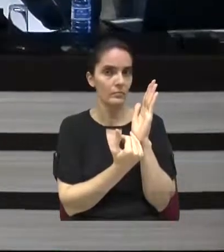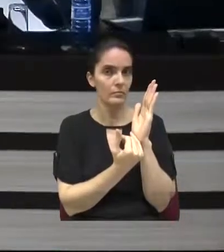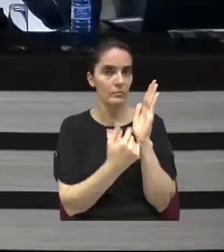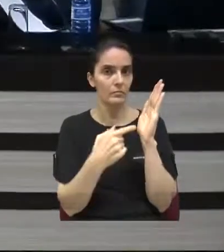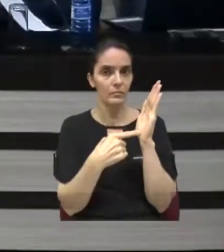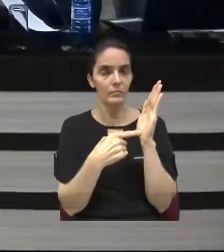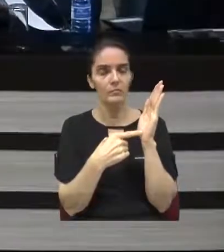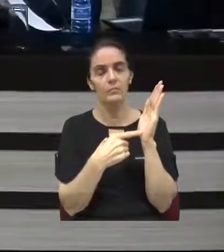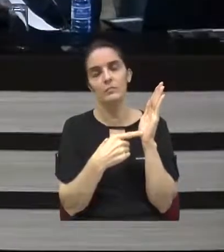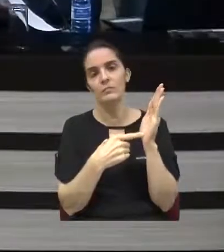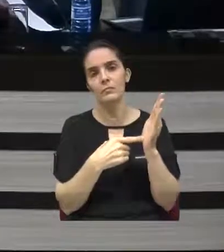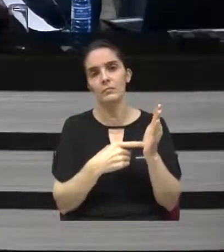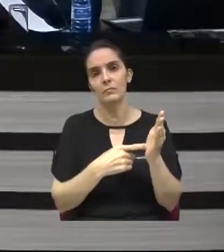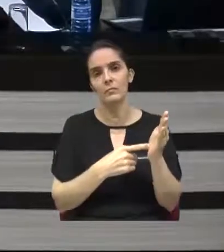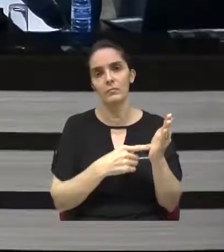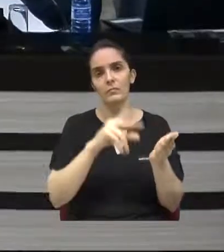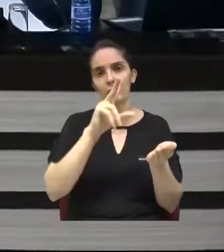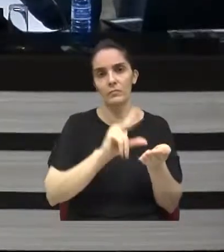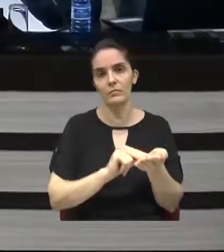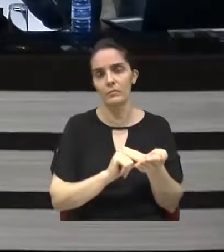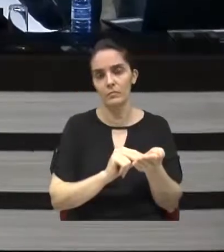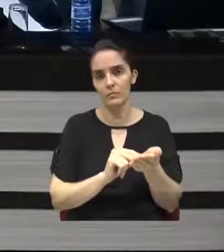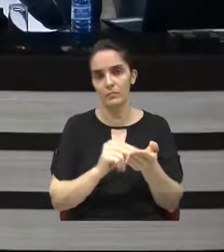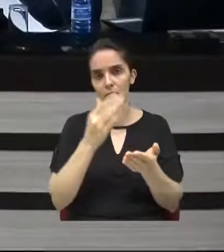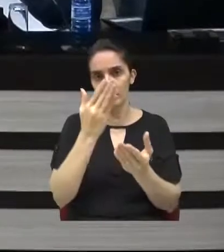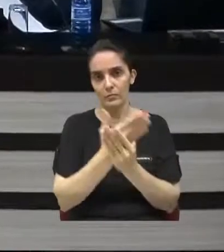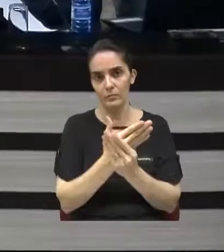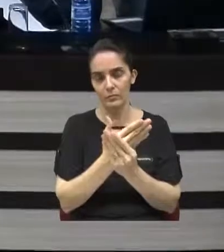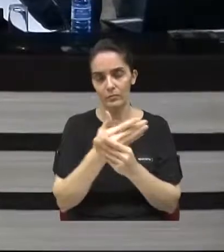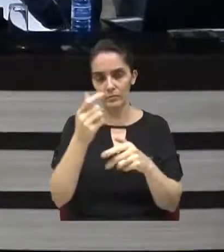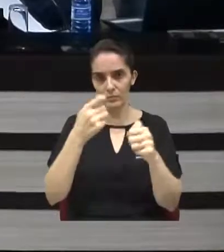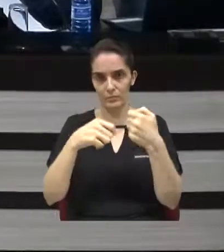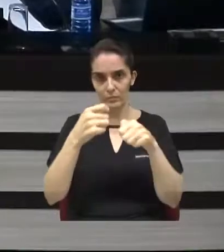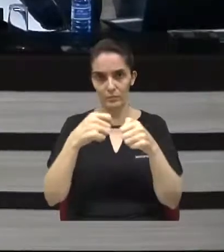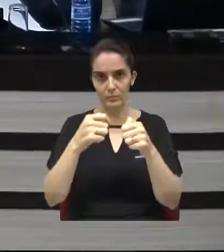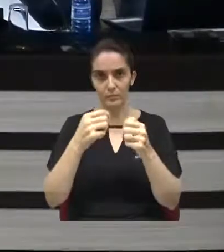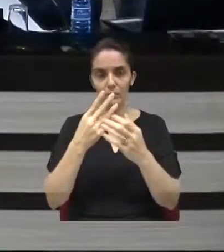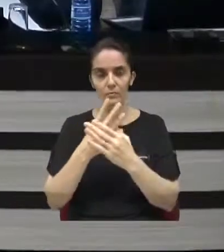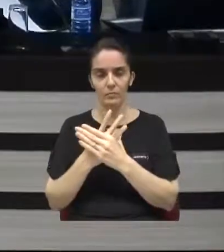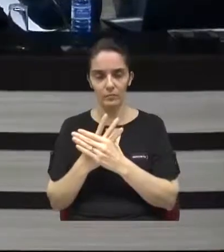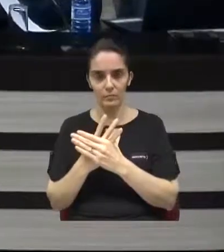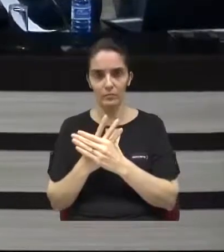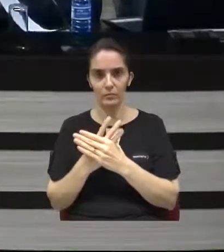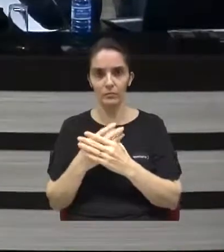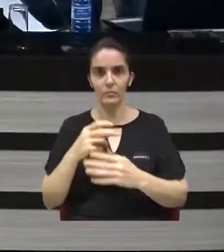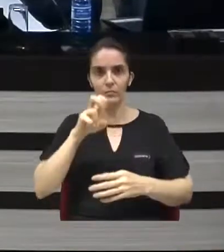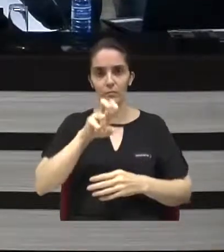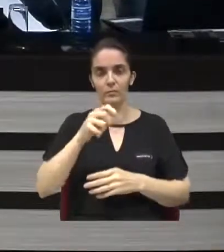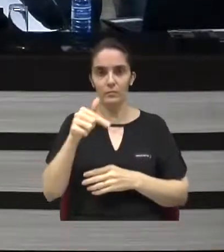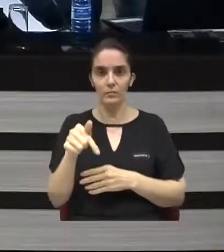estão incluídos no processo administrativo da Câmara Municipal de Limeira, de número